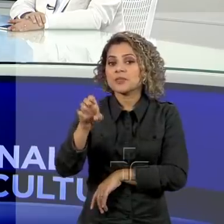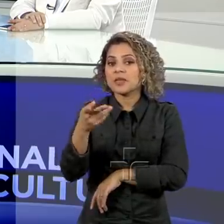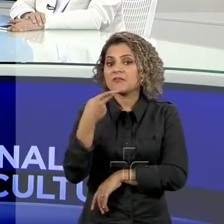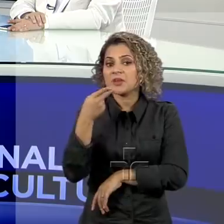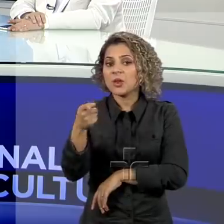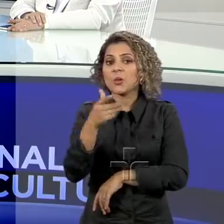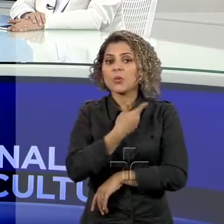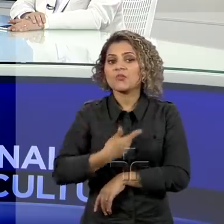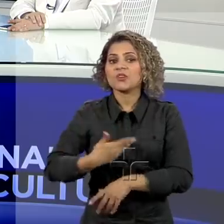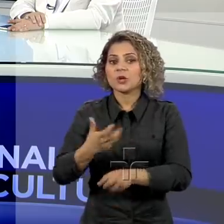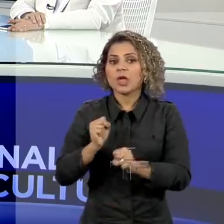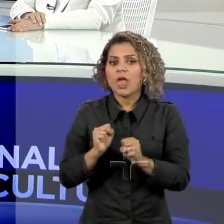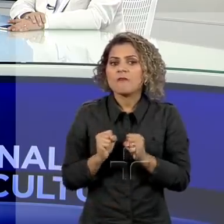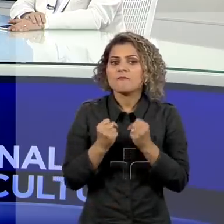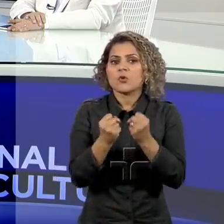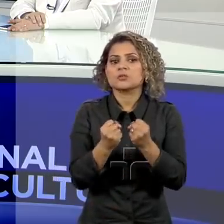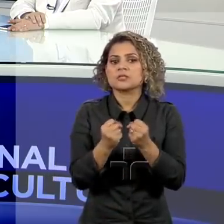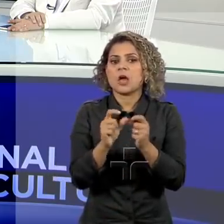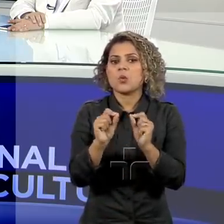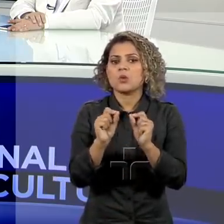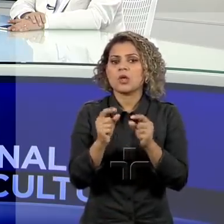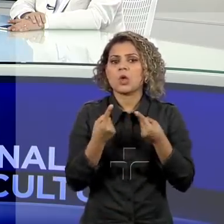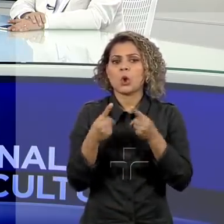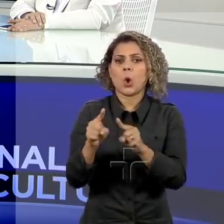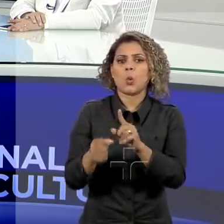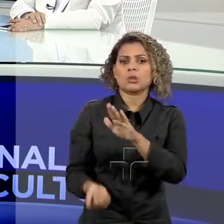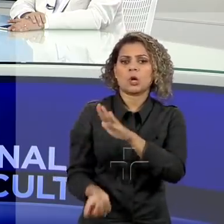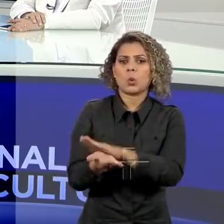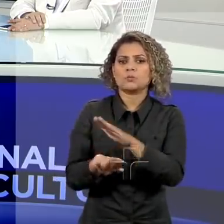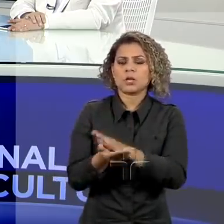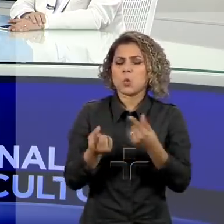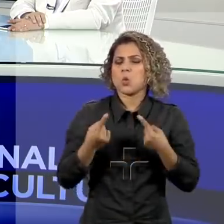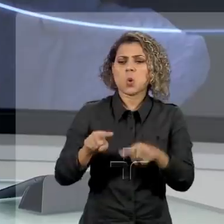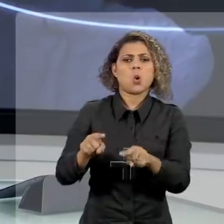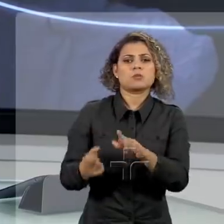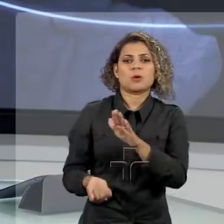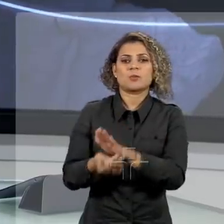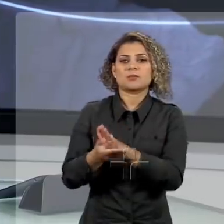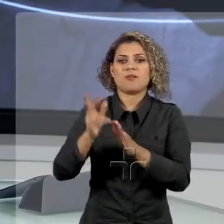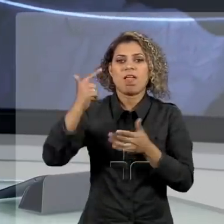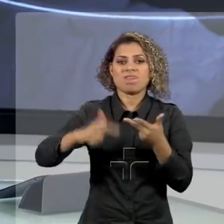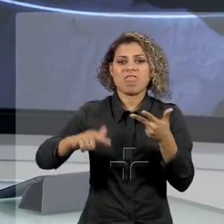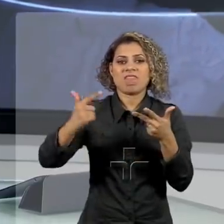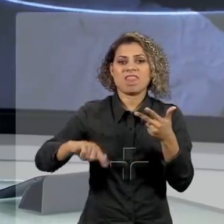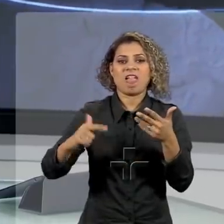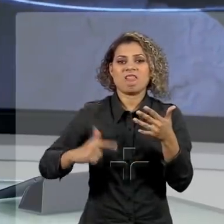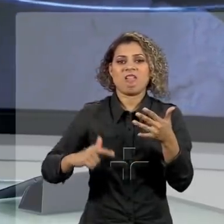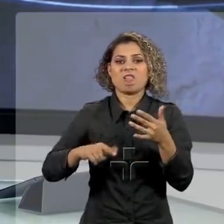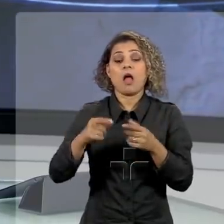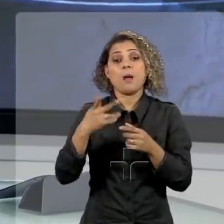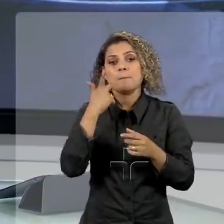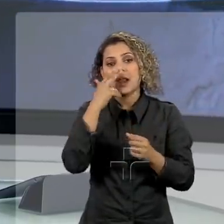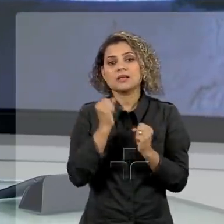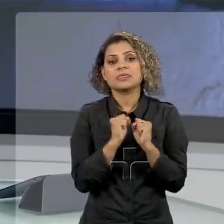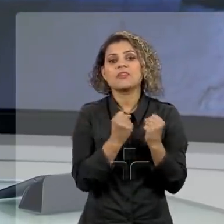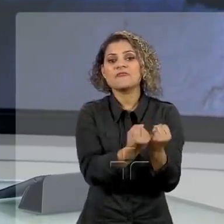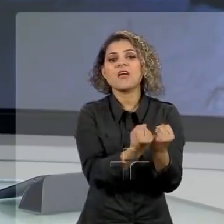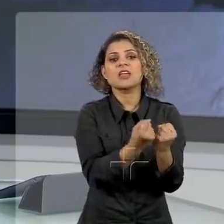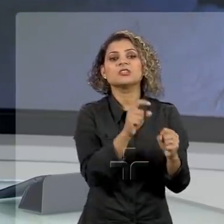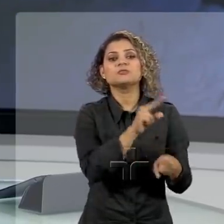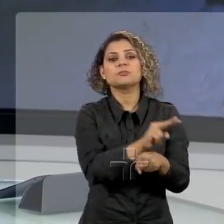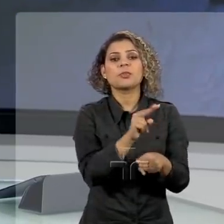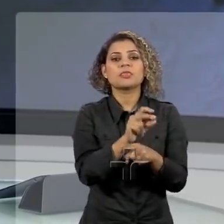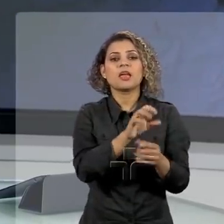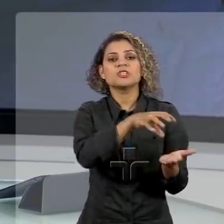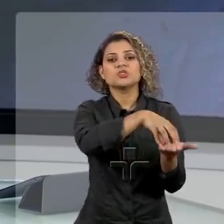reforçar novamente a questão do combate à corrupção e acaba por defender também as